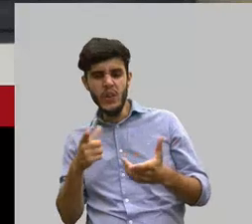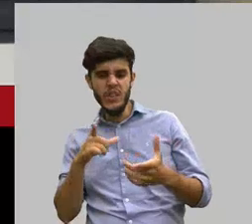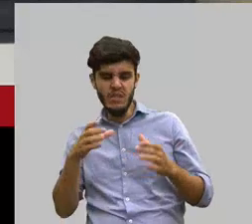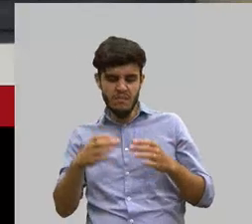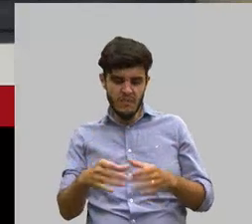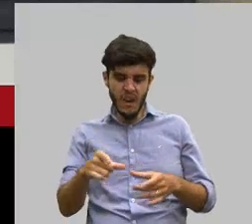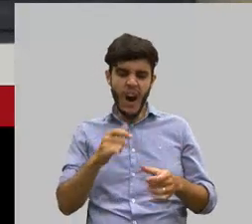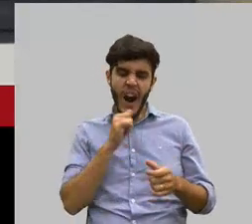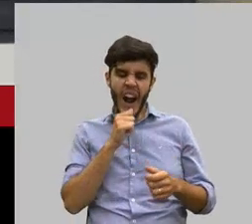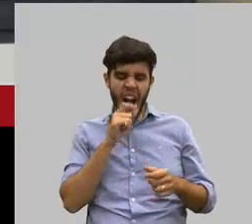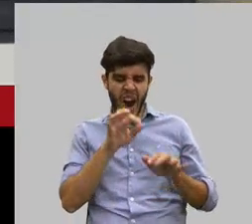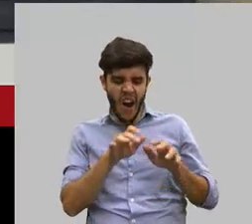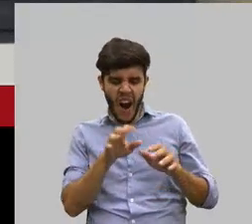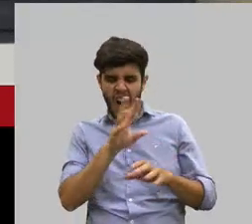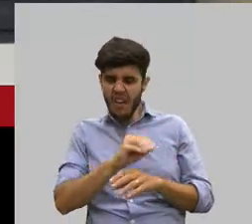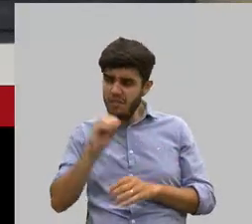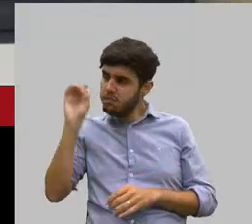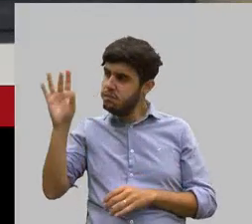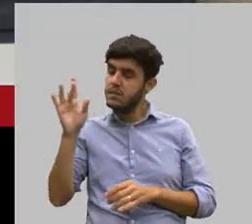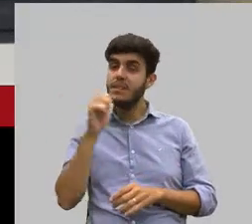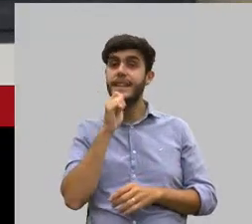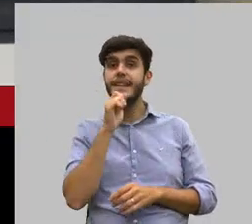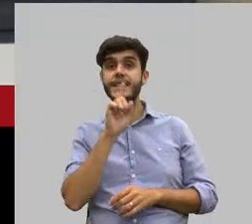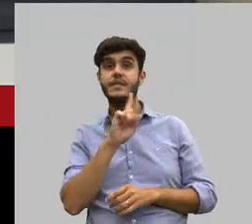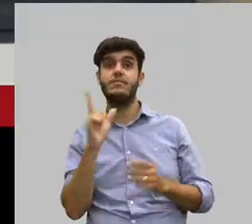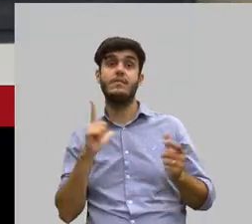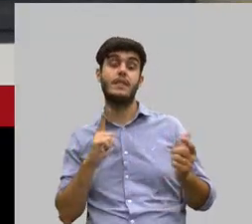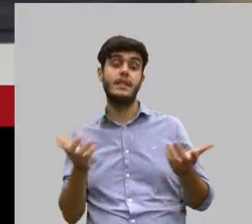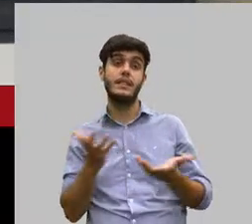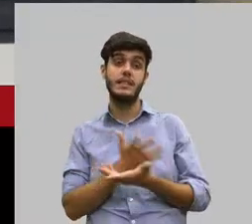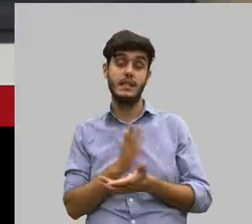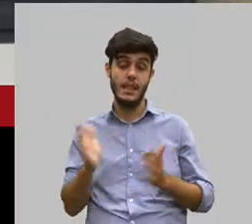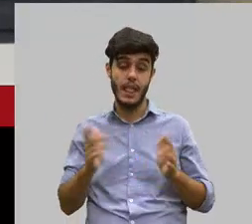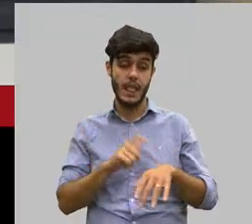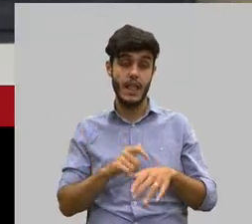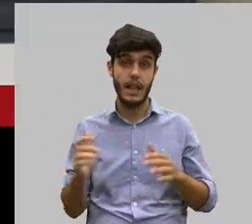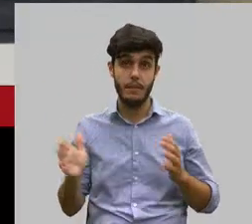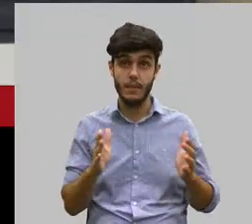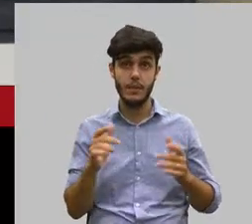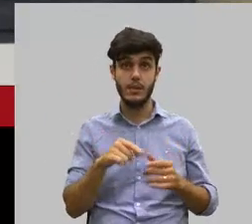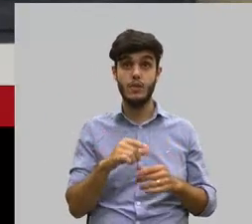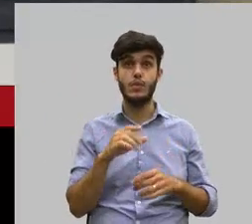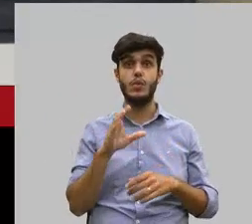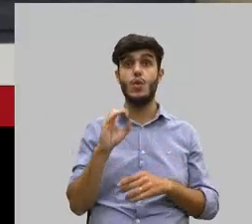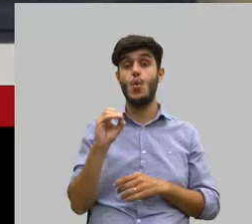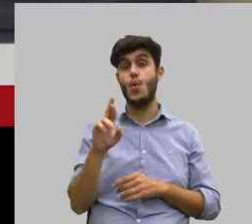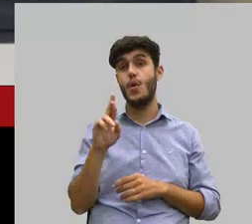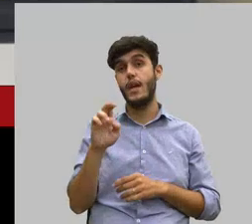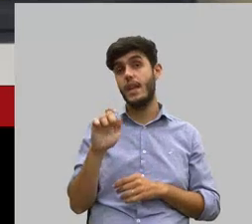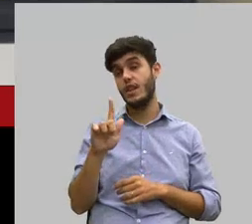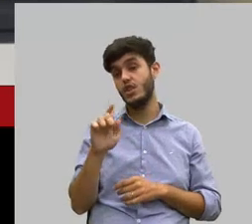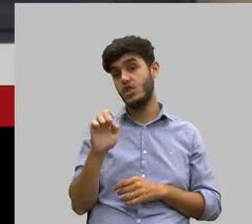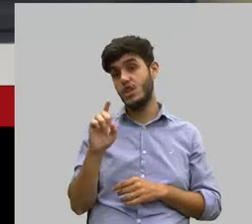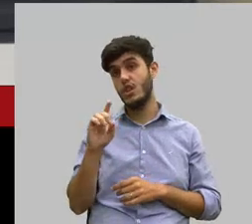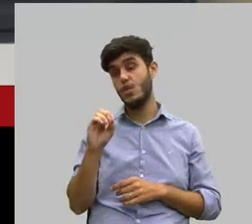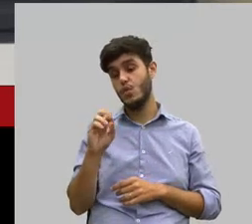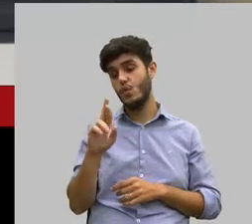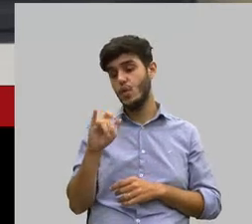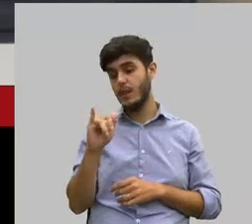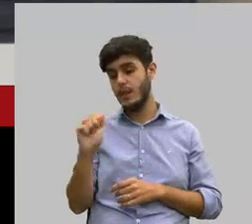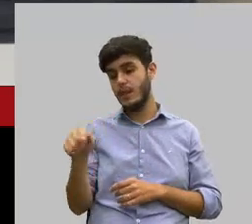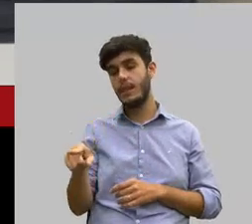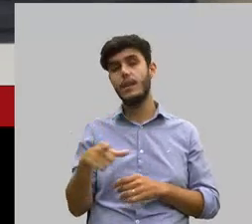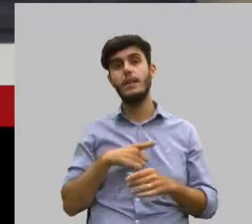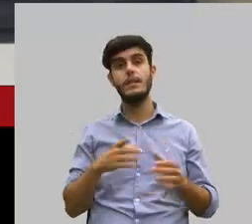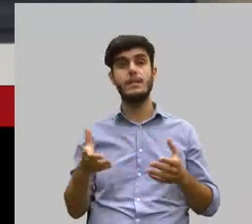ainda digitalizados estamos numa fase de transição né da nossa corregedoria para que haja tramitação desses processos é a